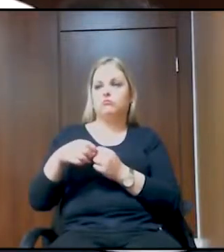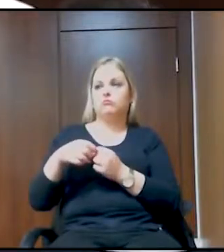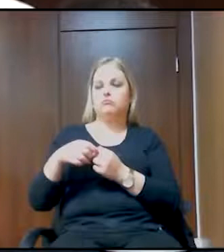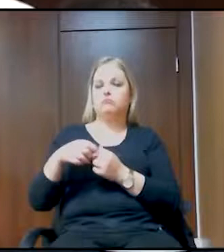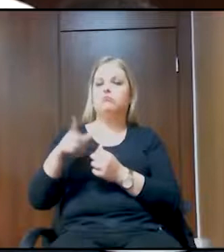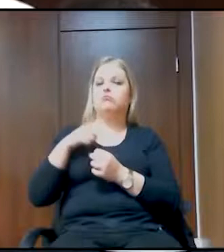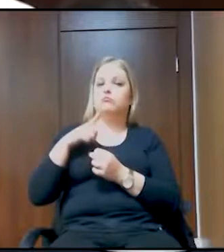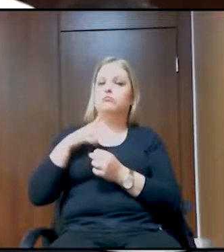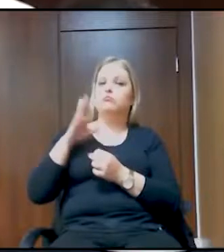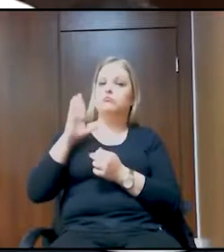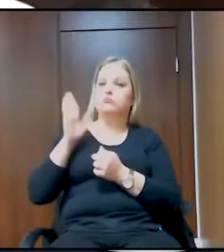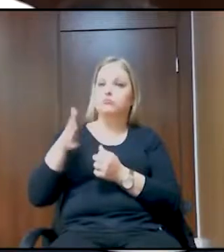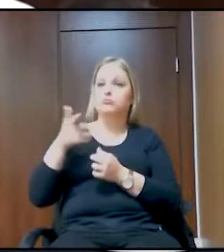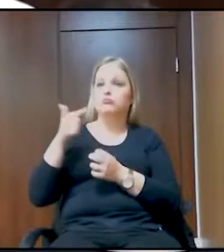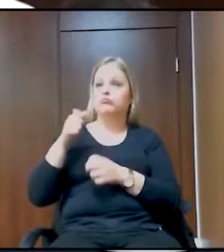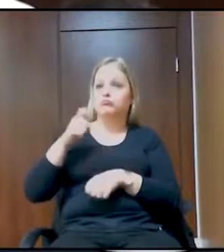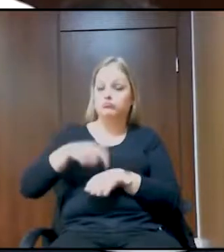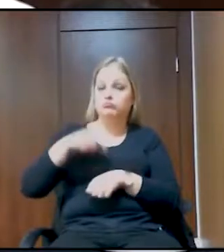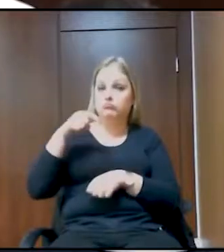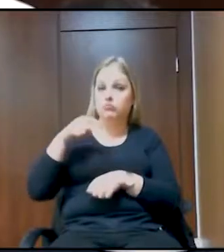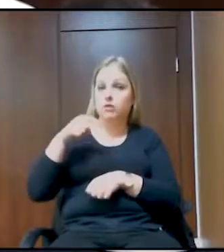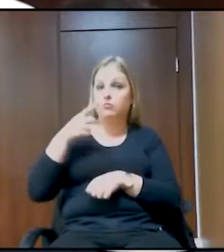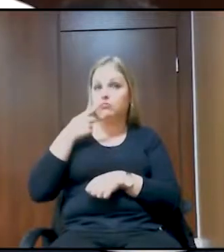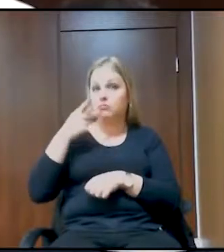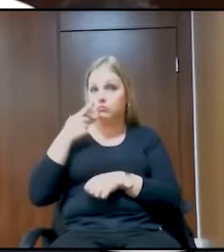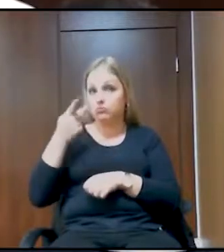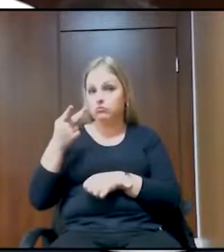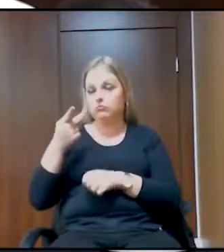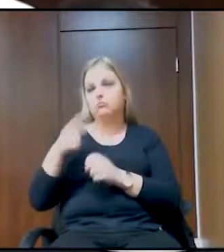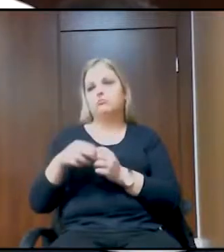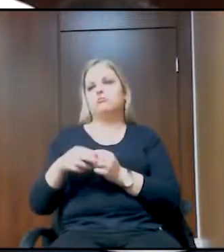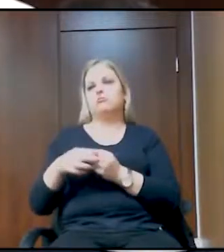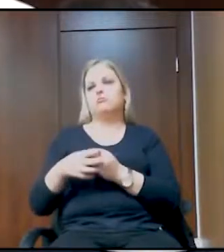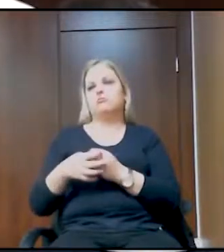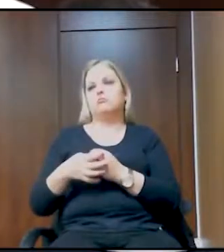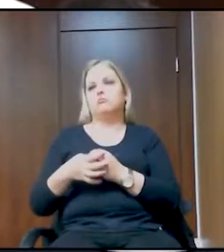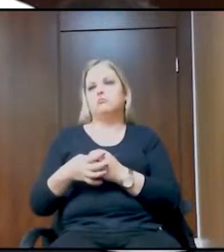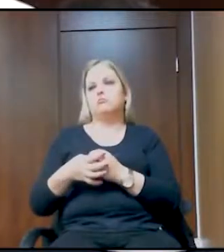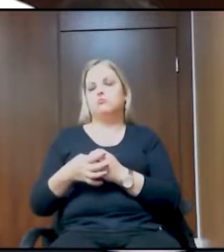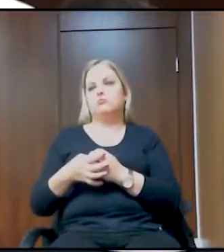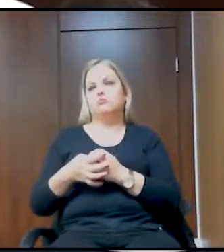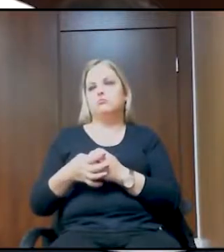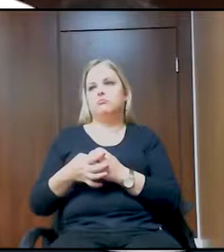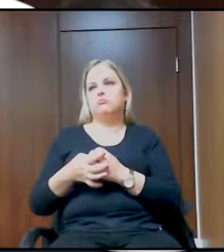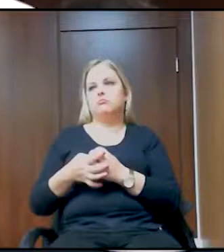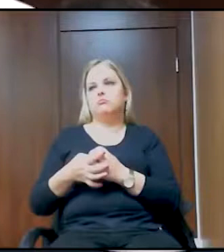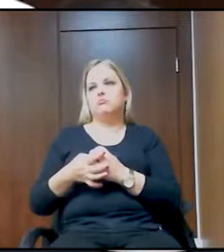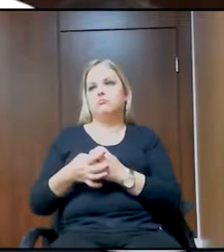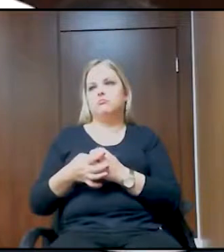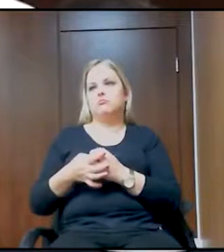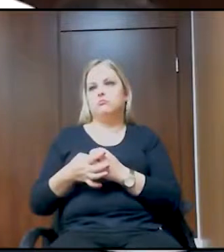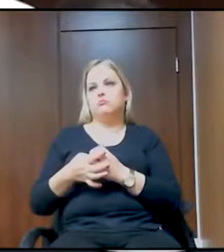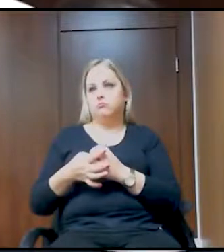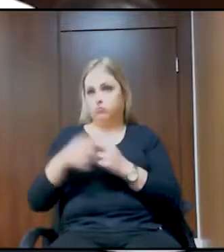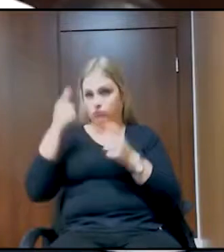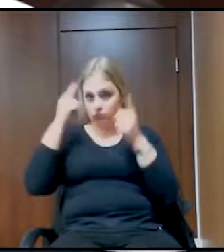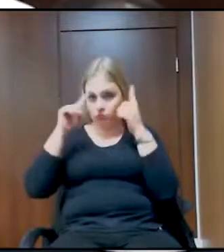a previsão de que não vai dar mais tempo de contemplar todas as falas, tá certo? Alguém tem alguma dúvida?